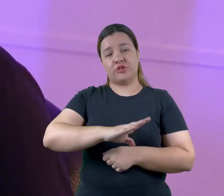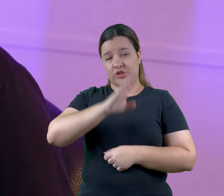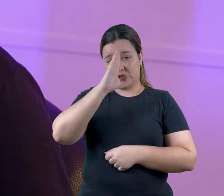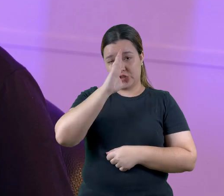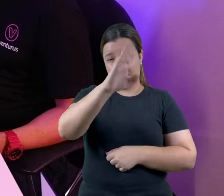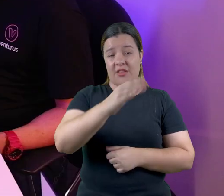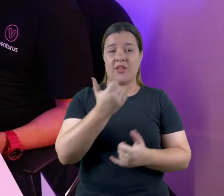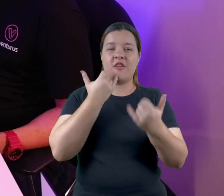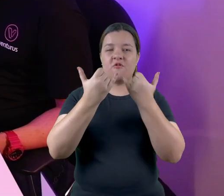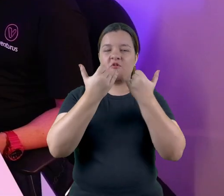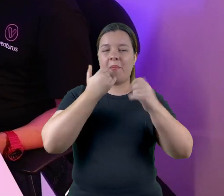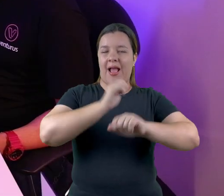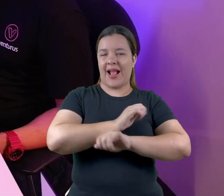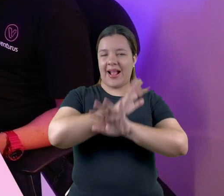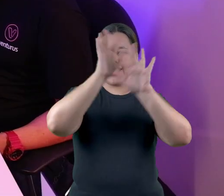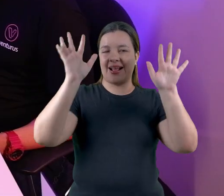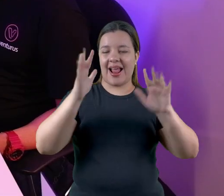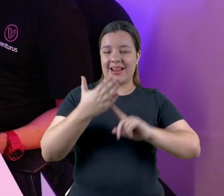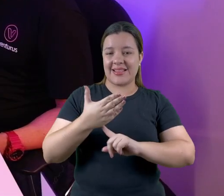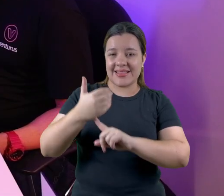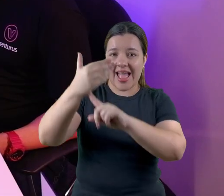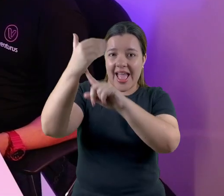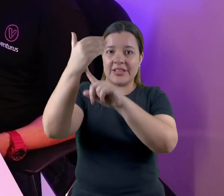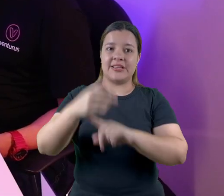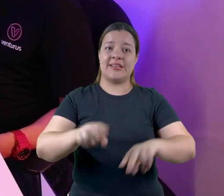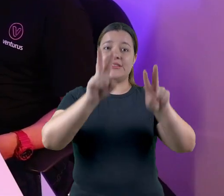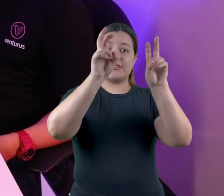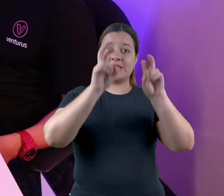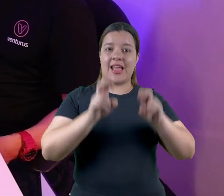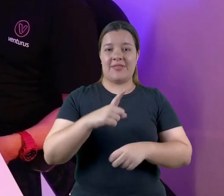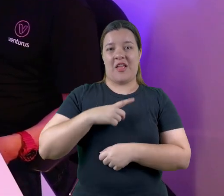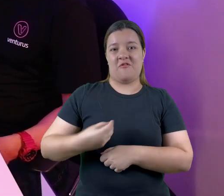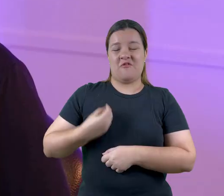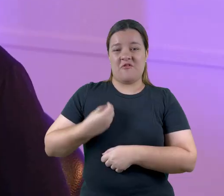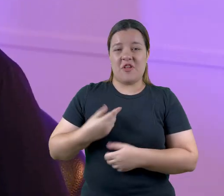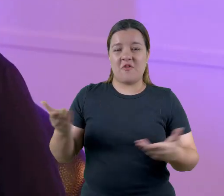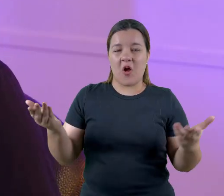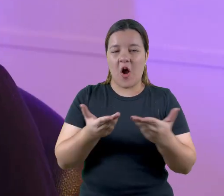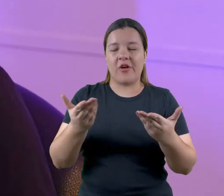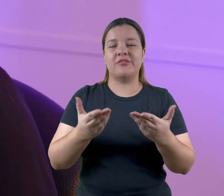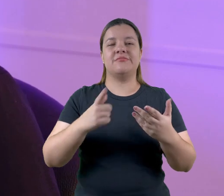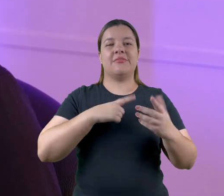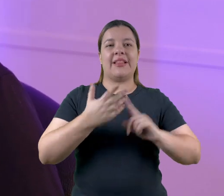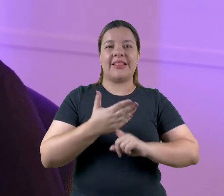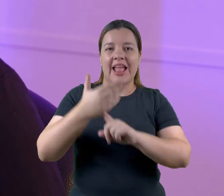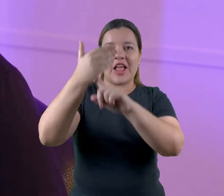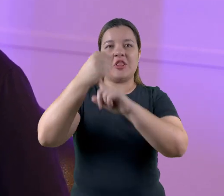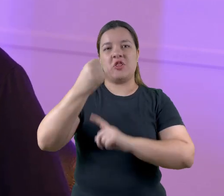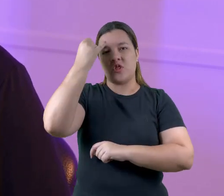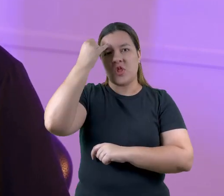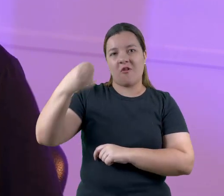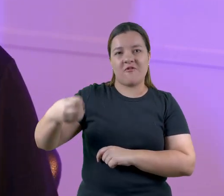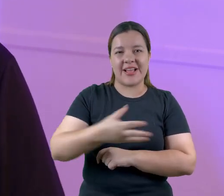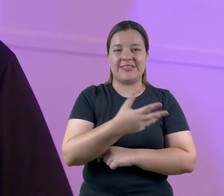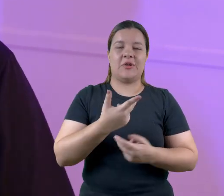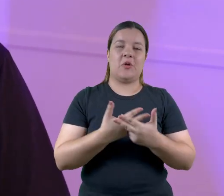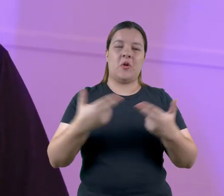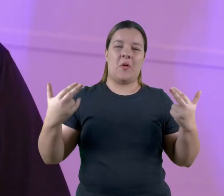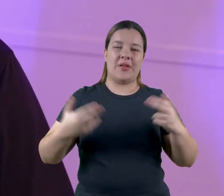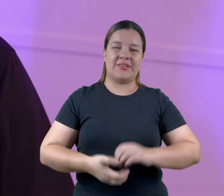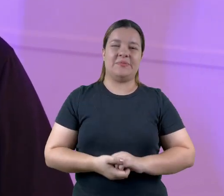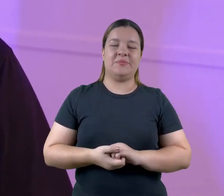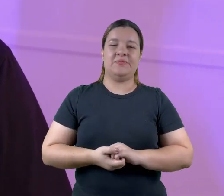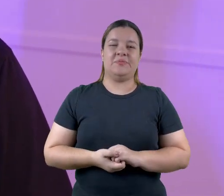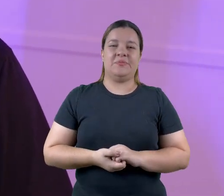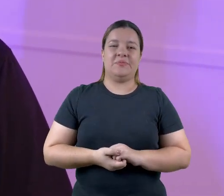direto muito claro sobre de tecnologia sobre os assuntos da atualidade tecnologia e inovação muito